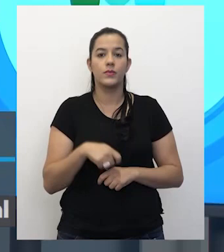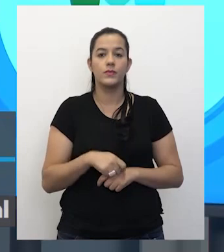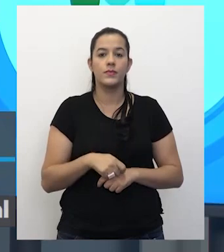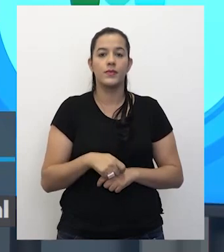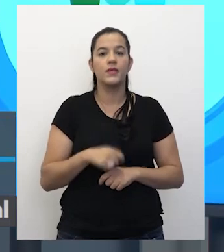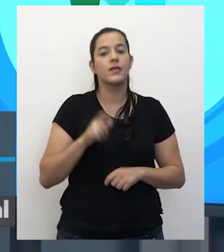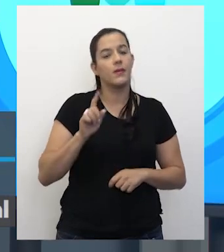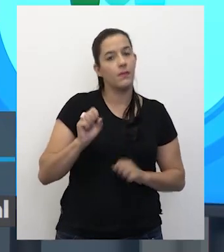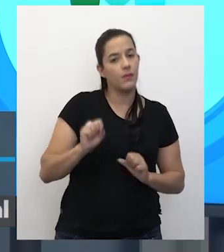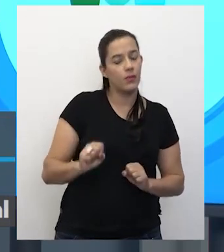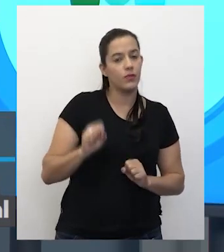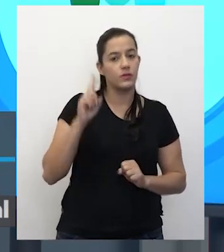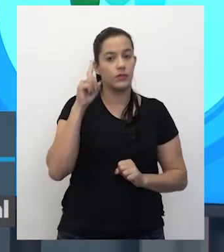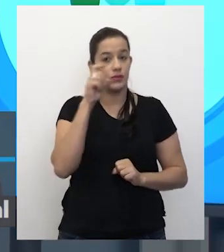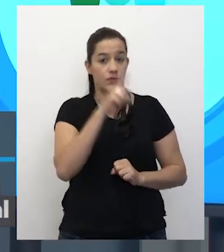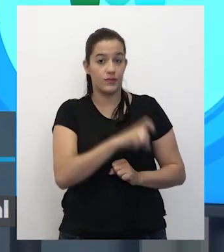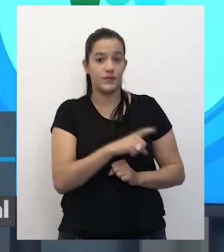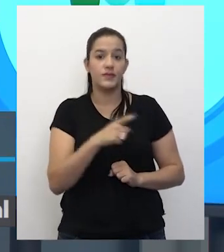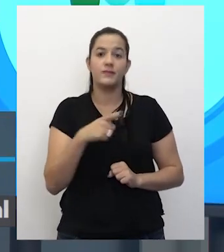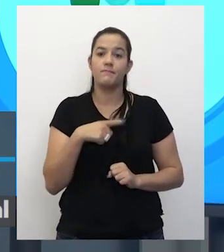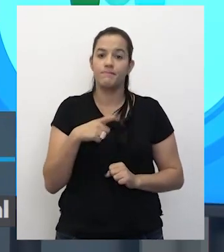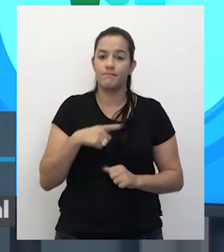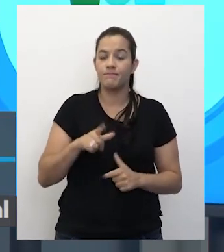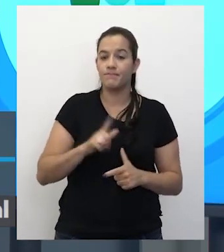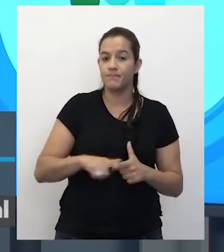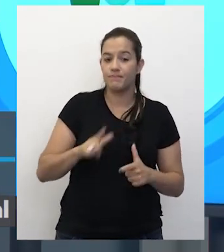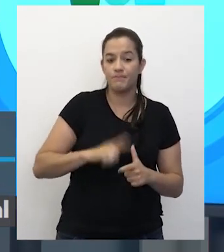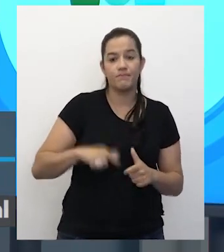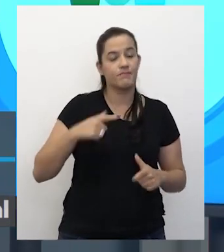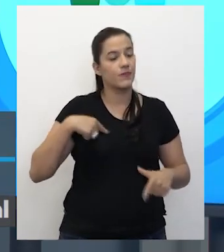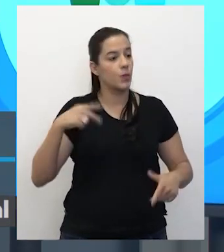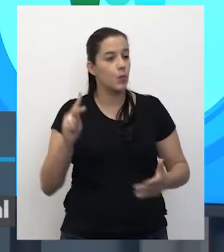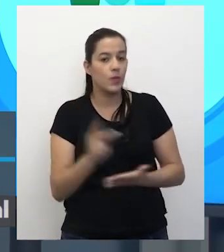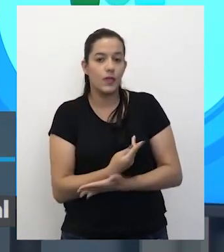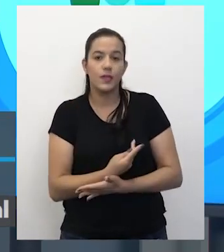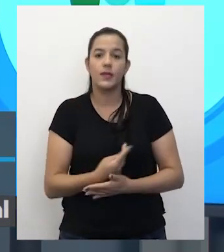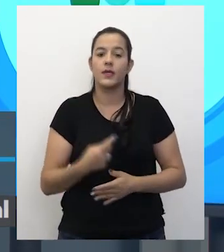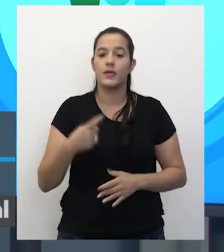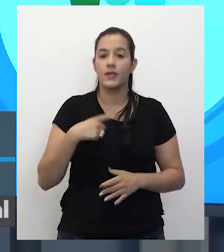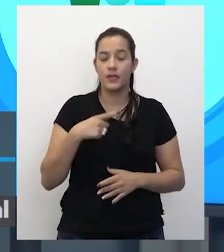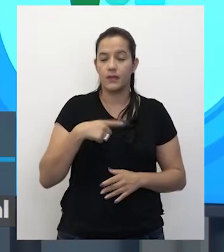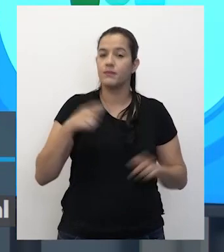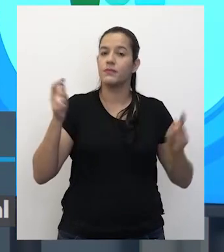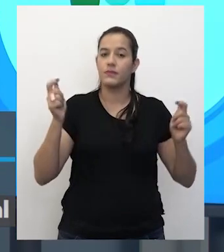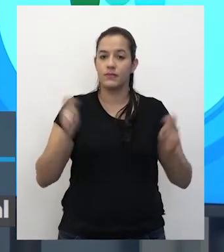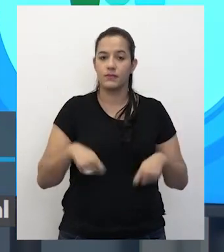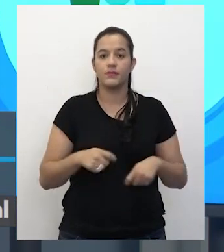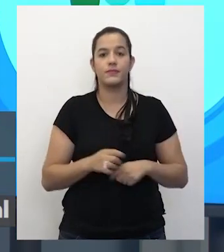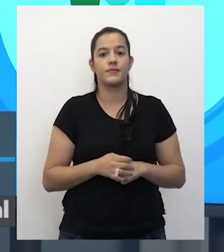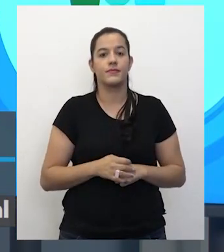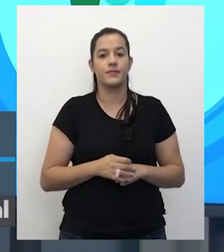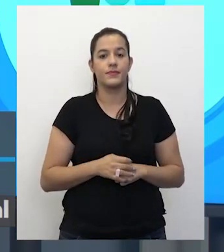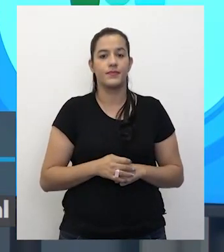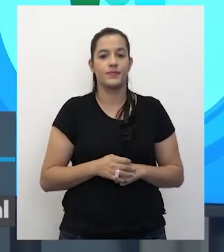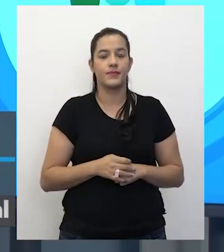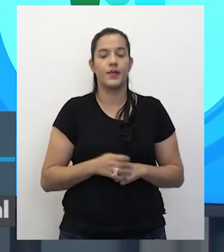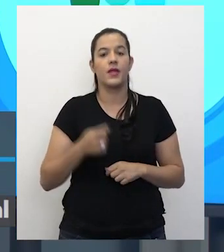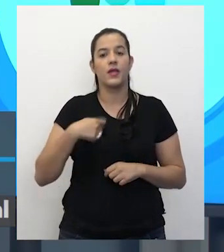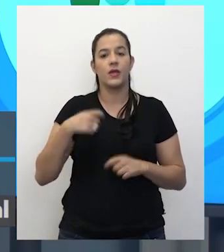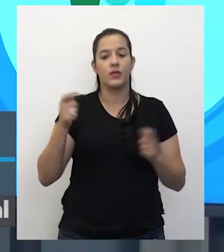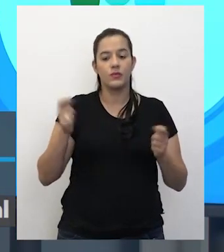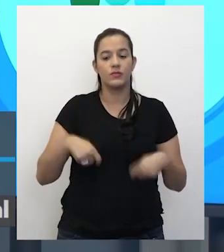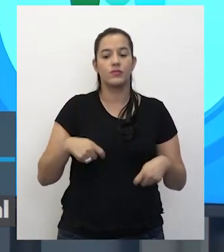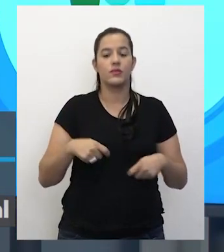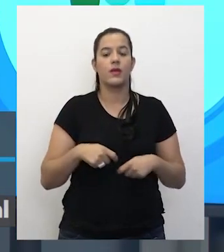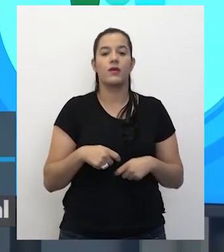ser difícil, pode me dar trabalho, eu posso errar, eu posso ter falhas, mas eu consigo. Eu sou